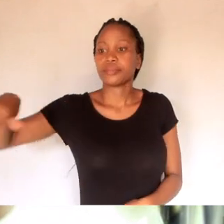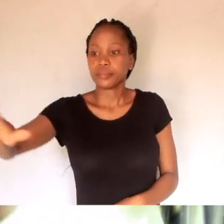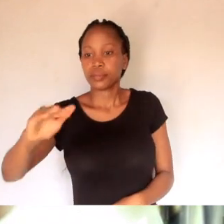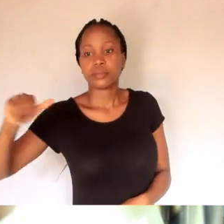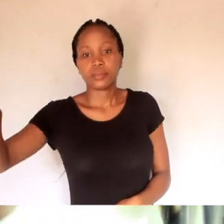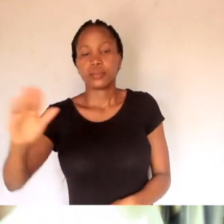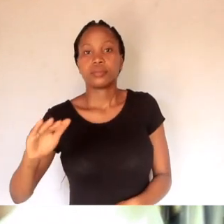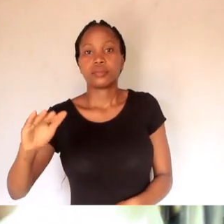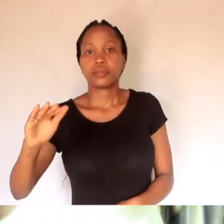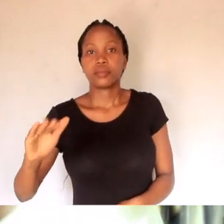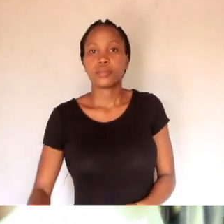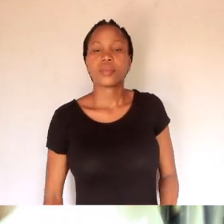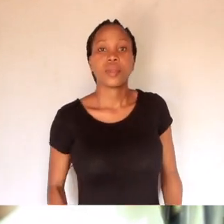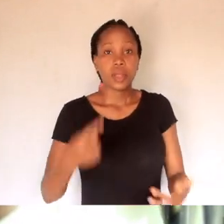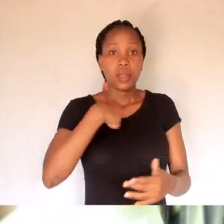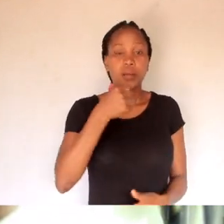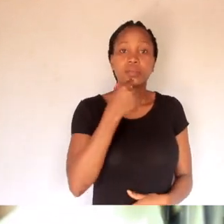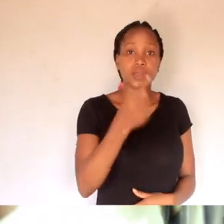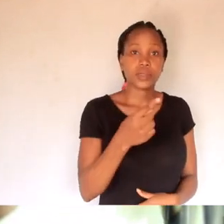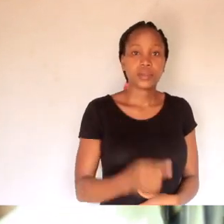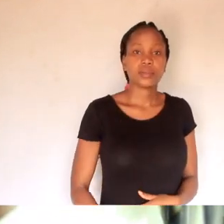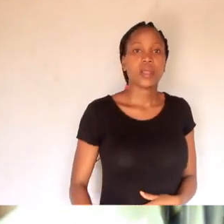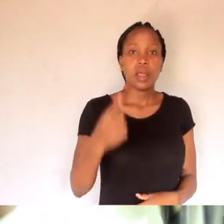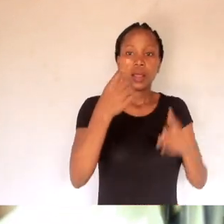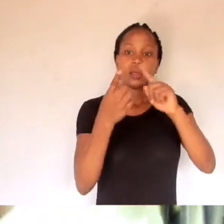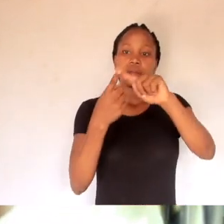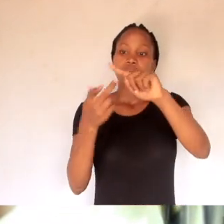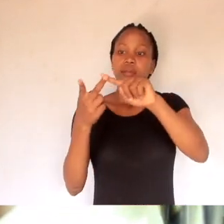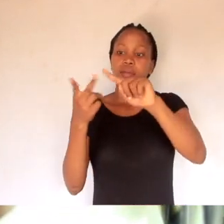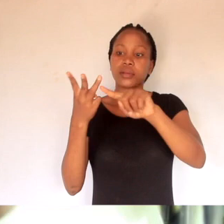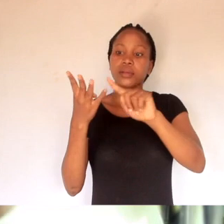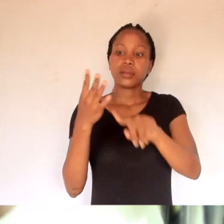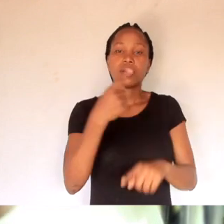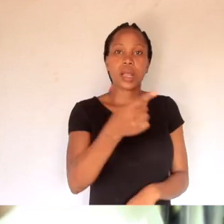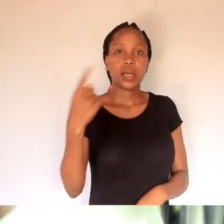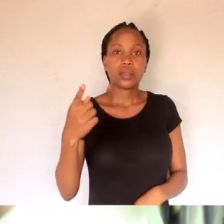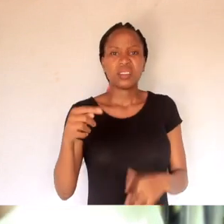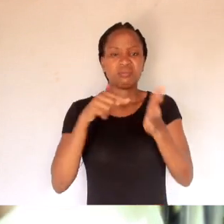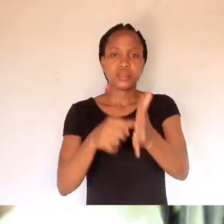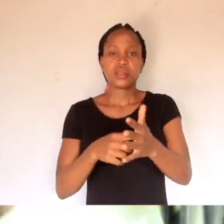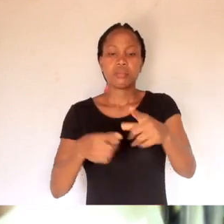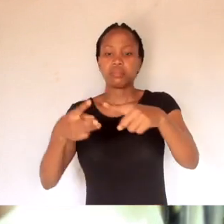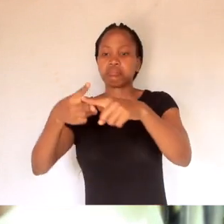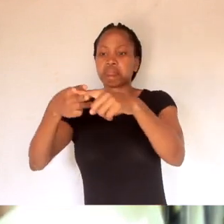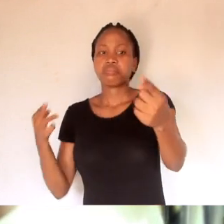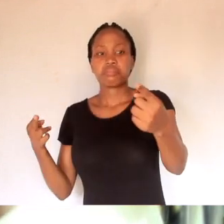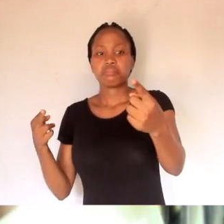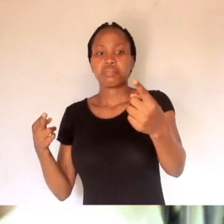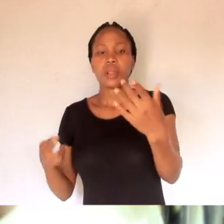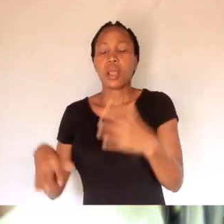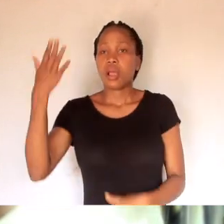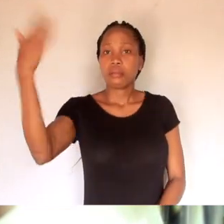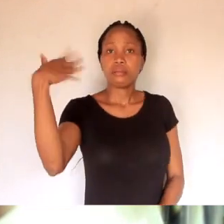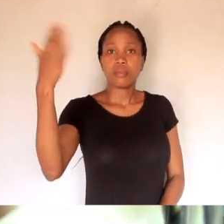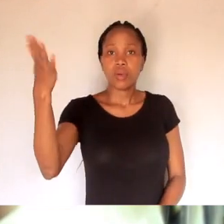os dedos de uma mão são cinco. Cada dedo tem o seu tamanho. Mas se me cortar um dedo ou dois dedos, a minha mão não vai funcionar